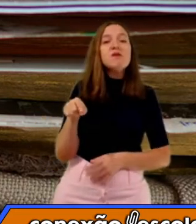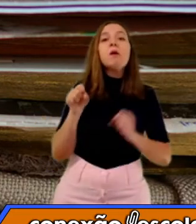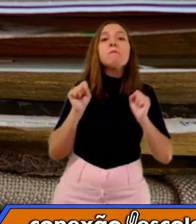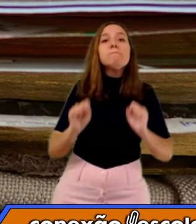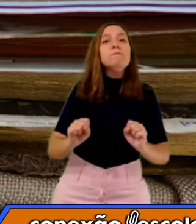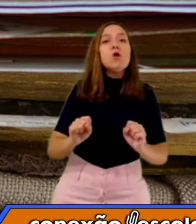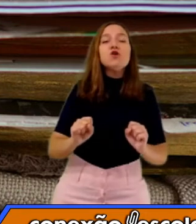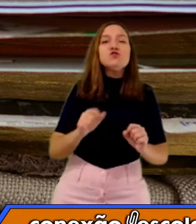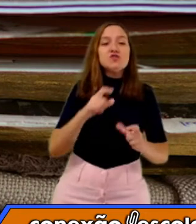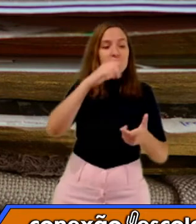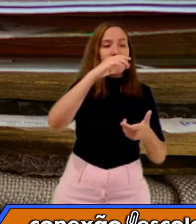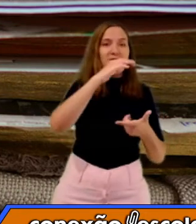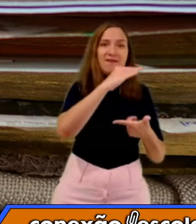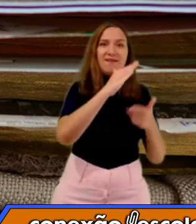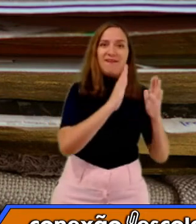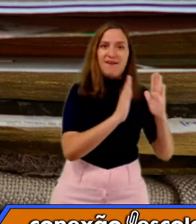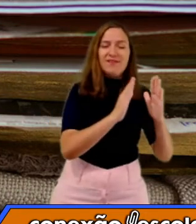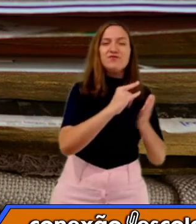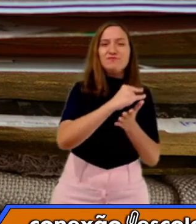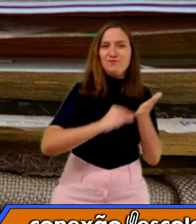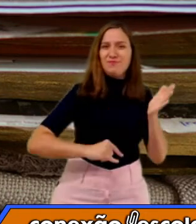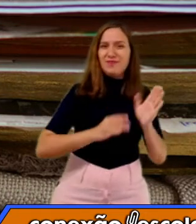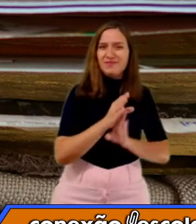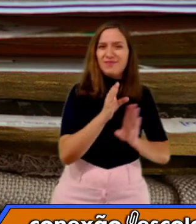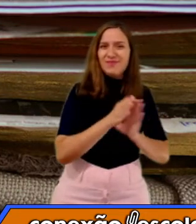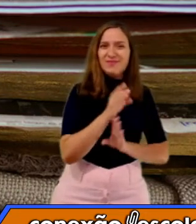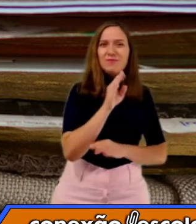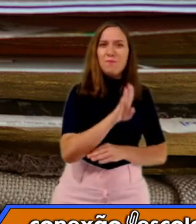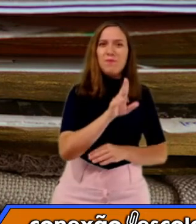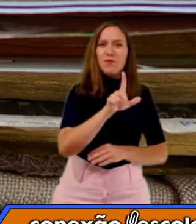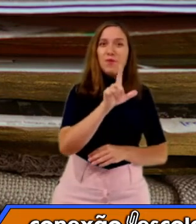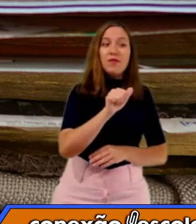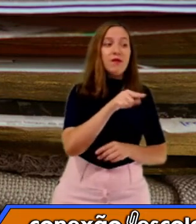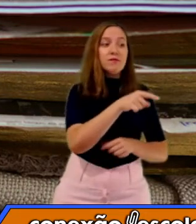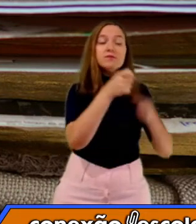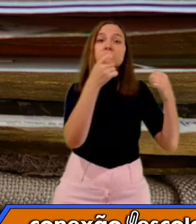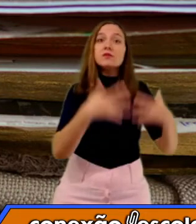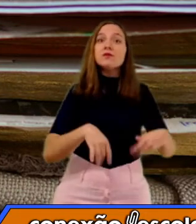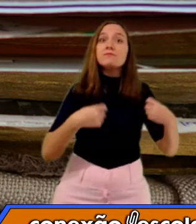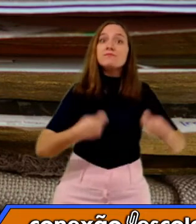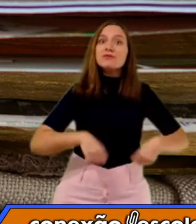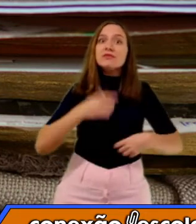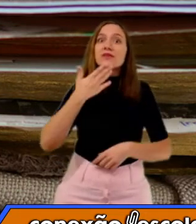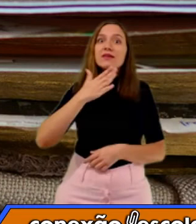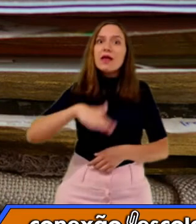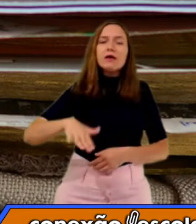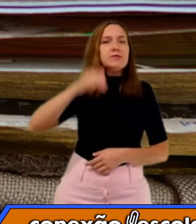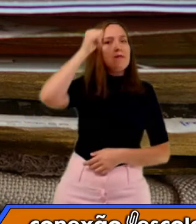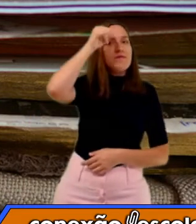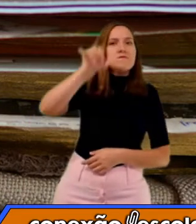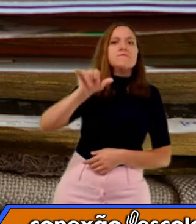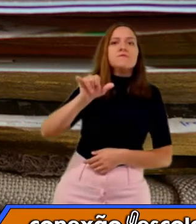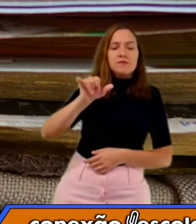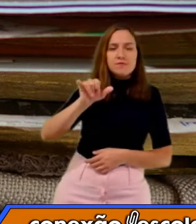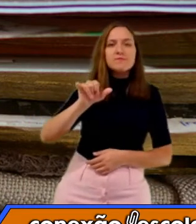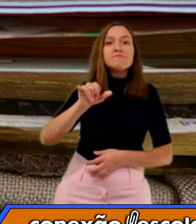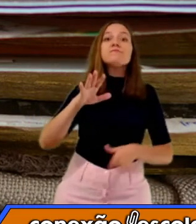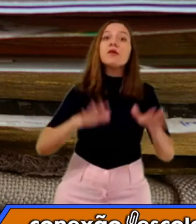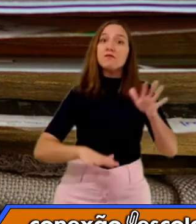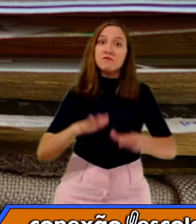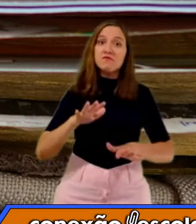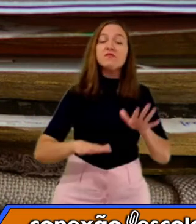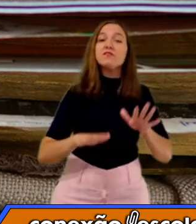na própria caixinha, na bula de remédio, fala que é para a gente deixar longe do alcance de crianças. Muitas